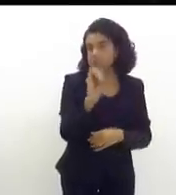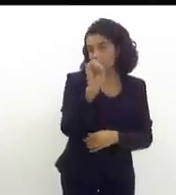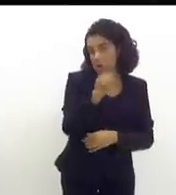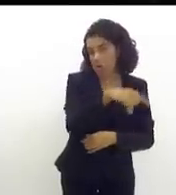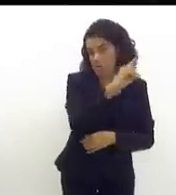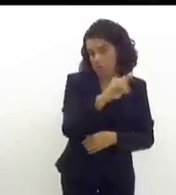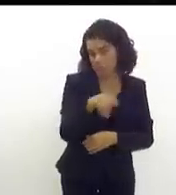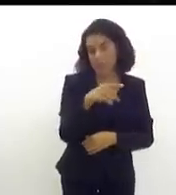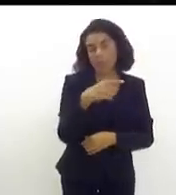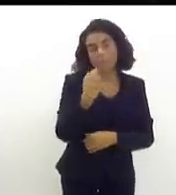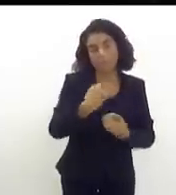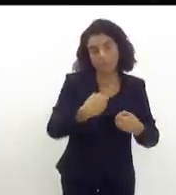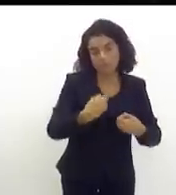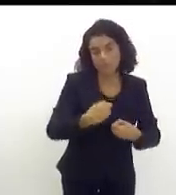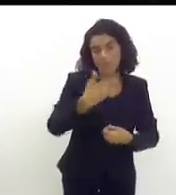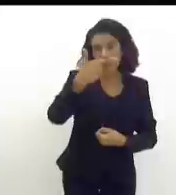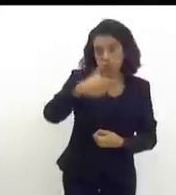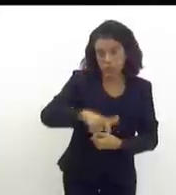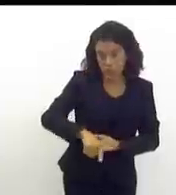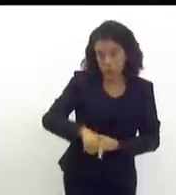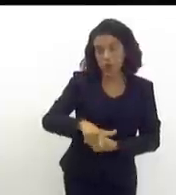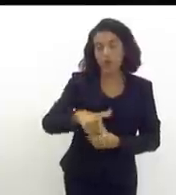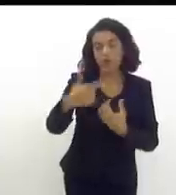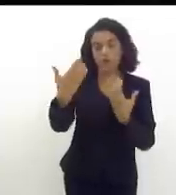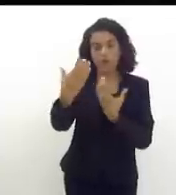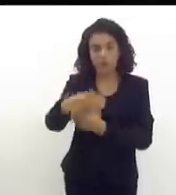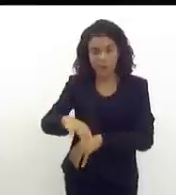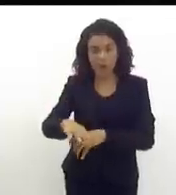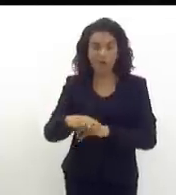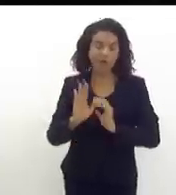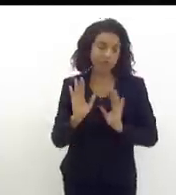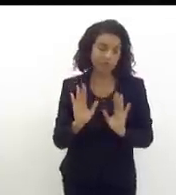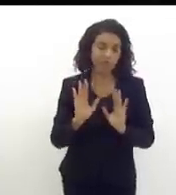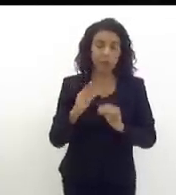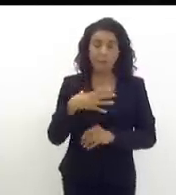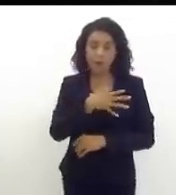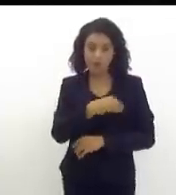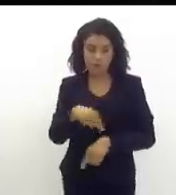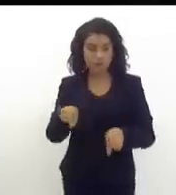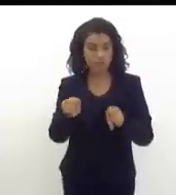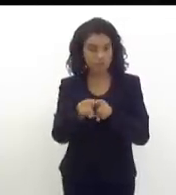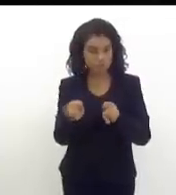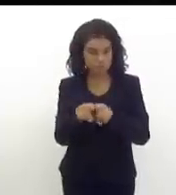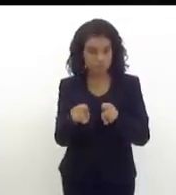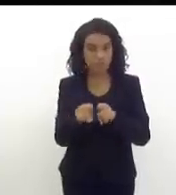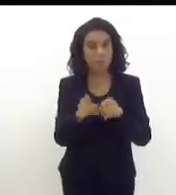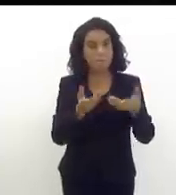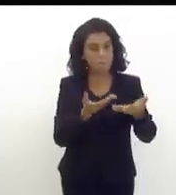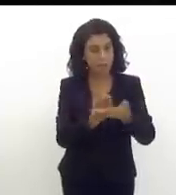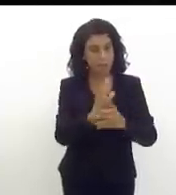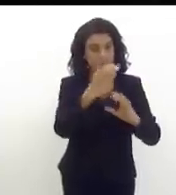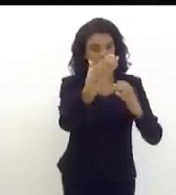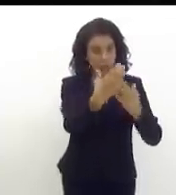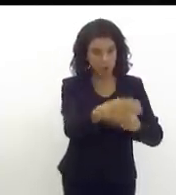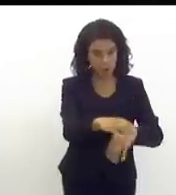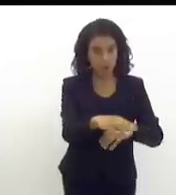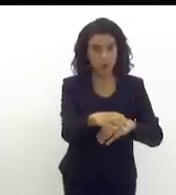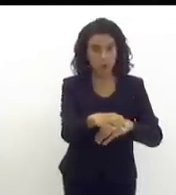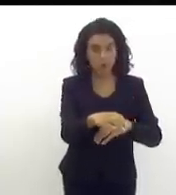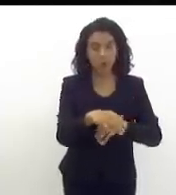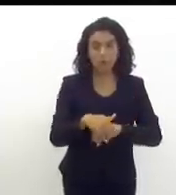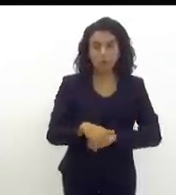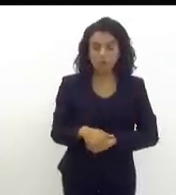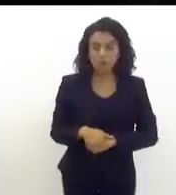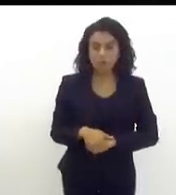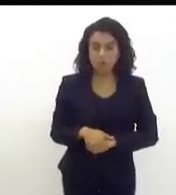cancelado ela terá que fazer uma outra prova o meu filho também passou no concurso público